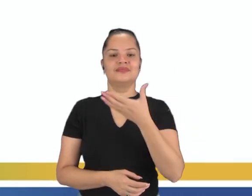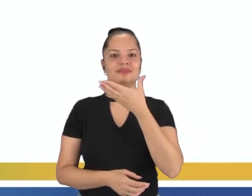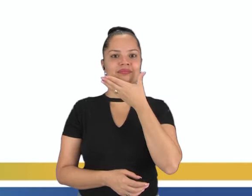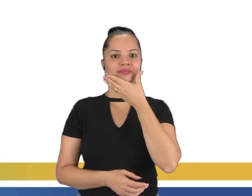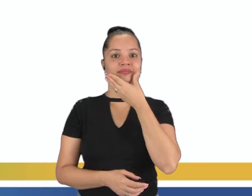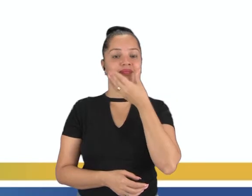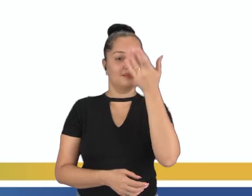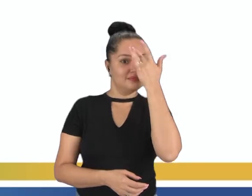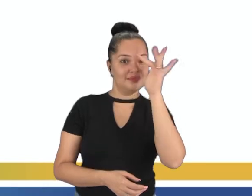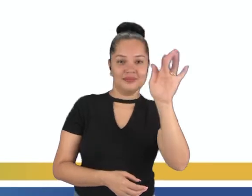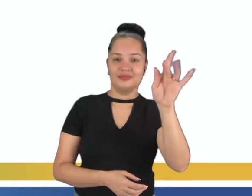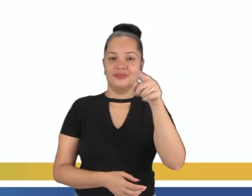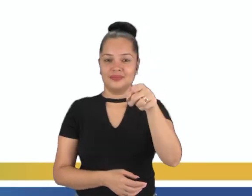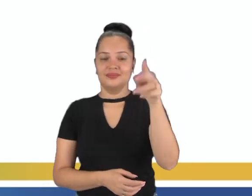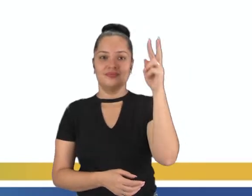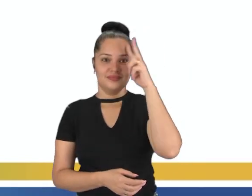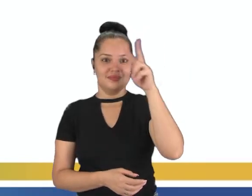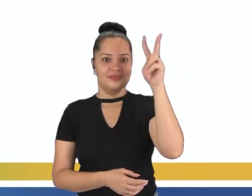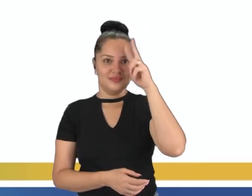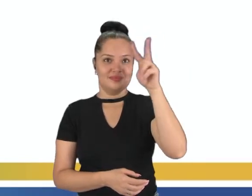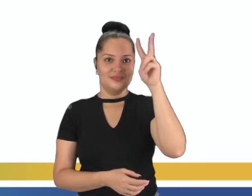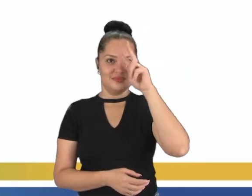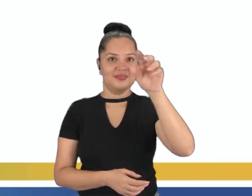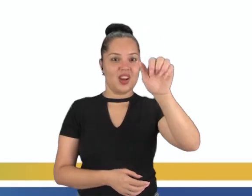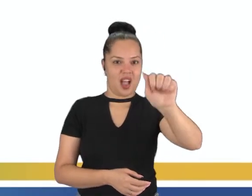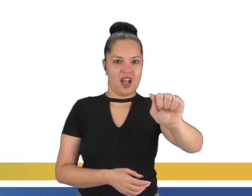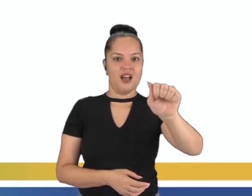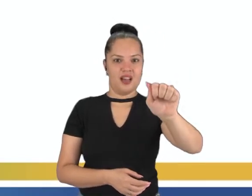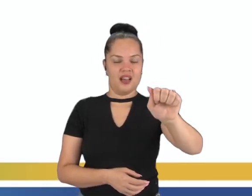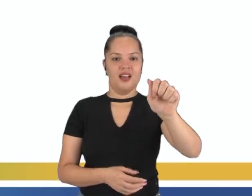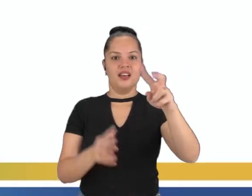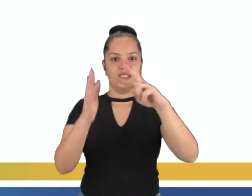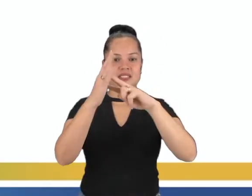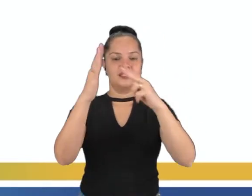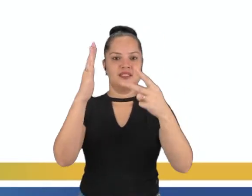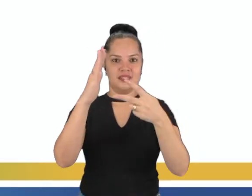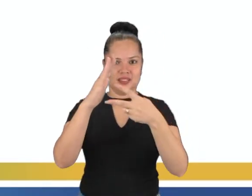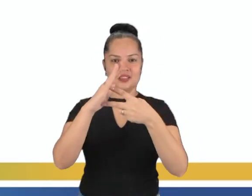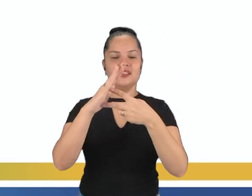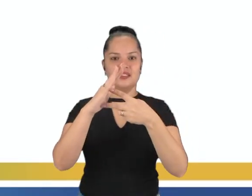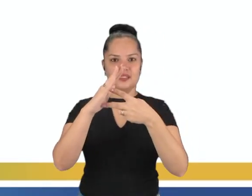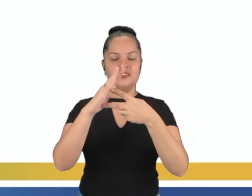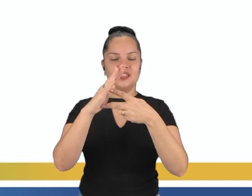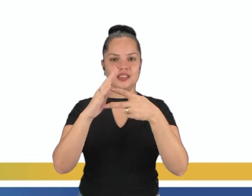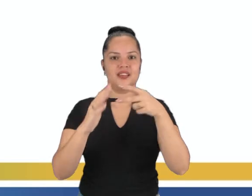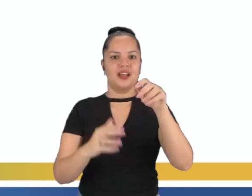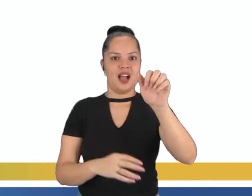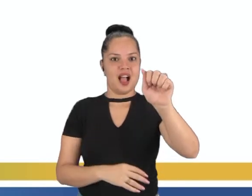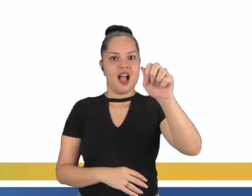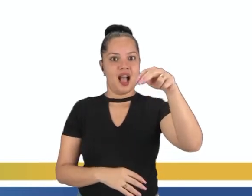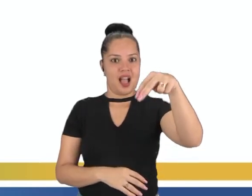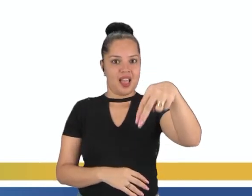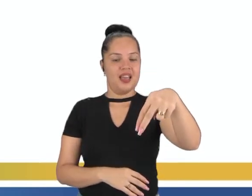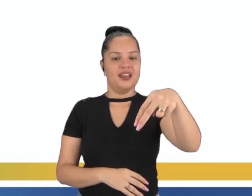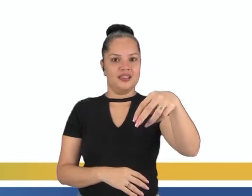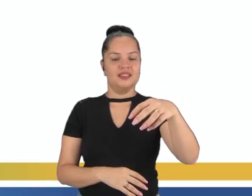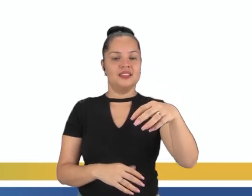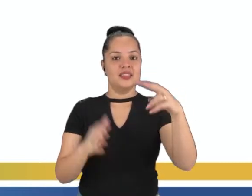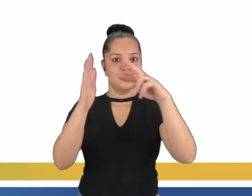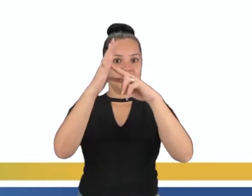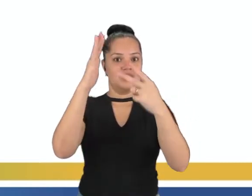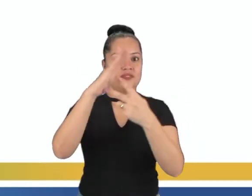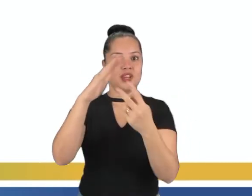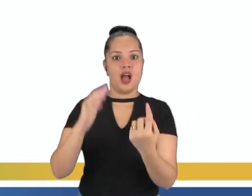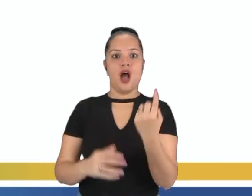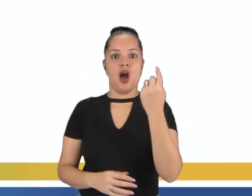Eu não sei se vocês estão lembrados desse A que vem antes de boy aí, mas o A e o N em inglês significam um. Então, ele